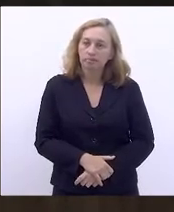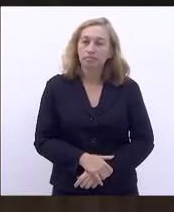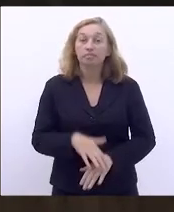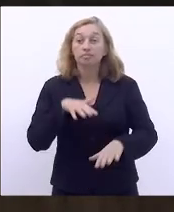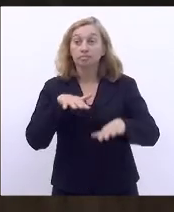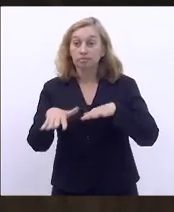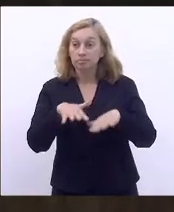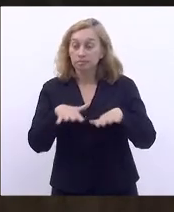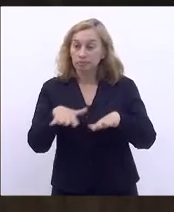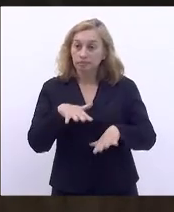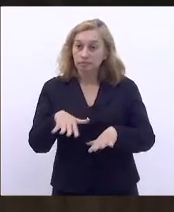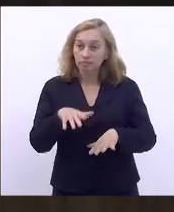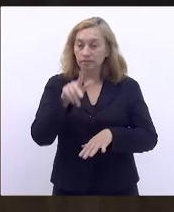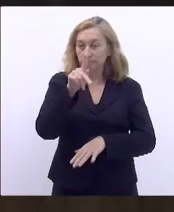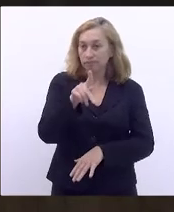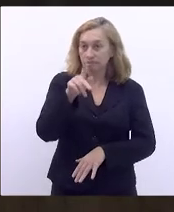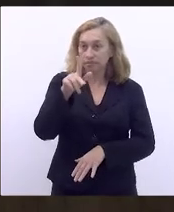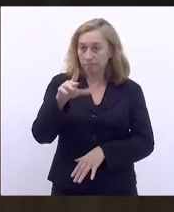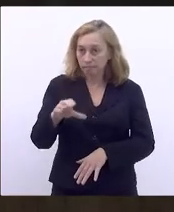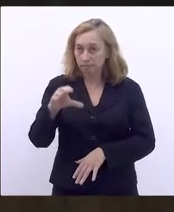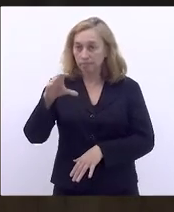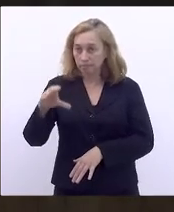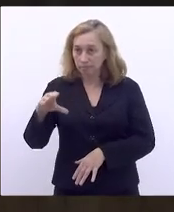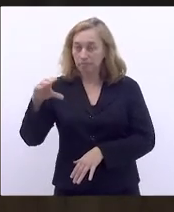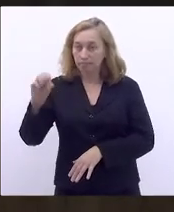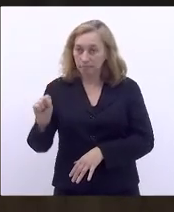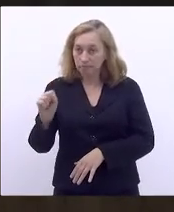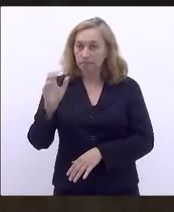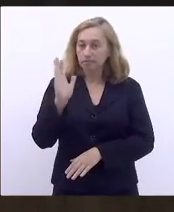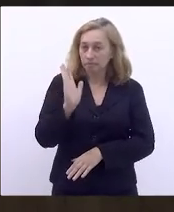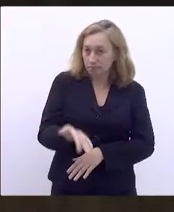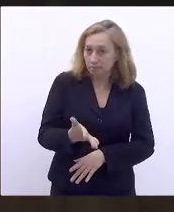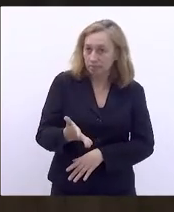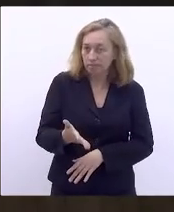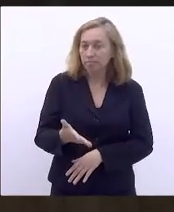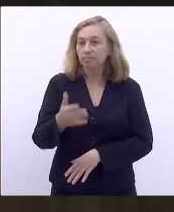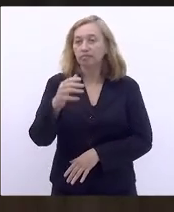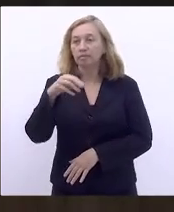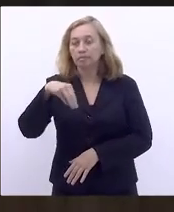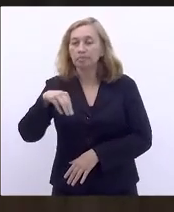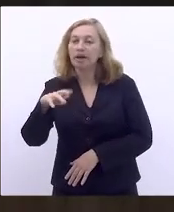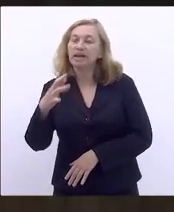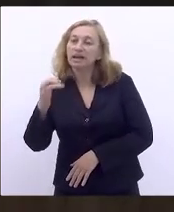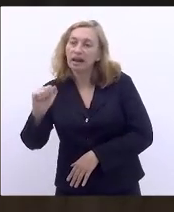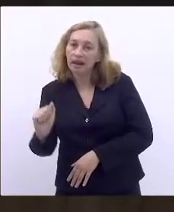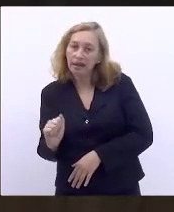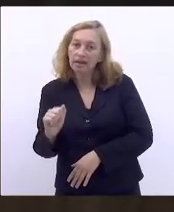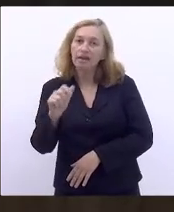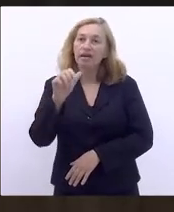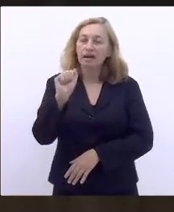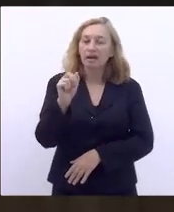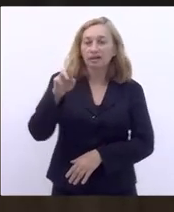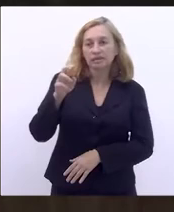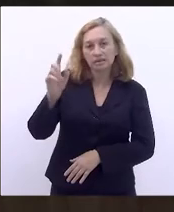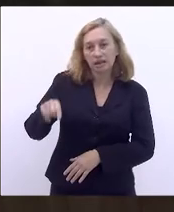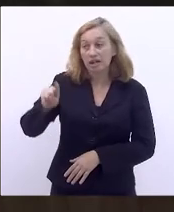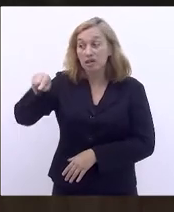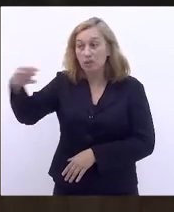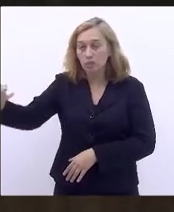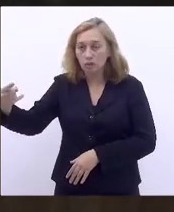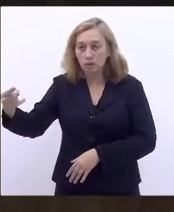movimento PCCS Já. Através da Marileia, do André, de todos os outros e outras, eu